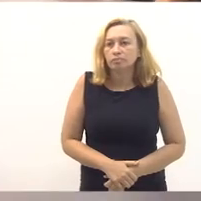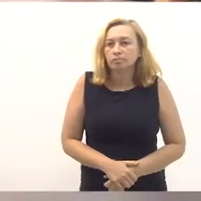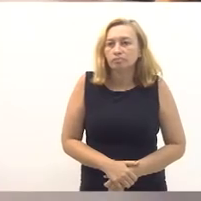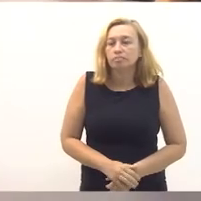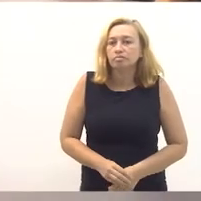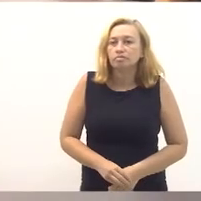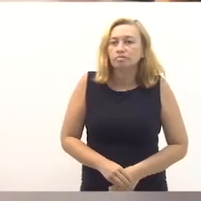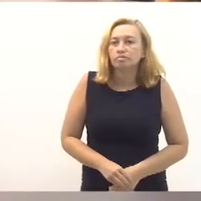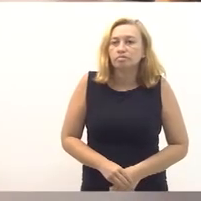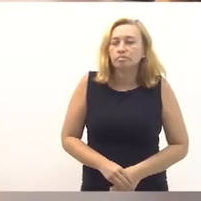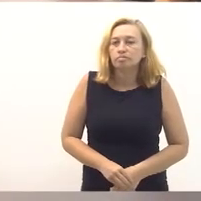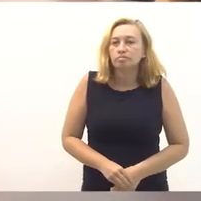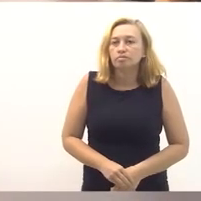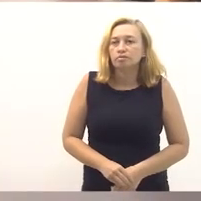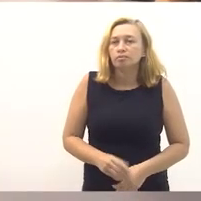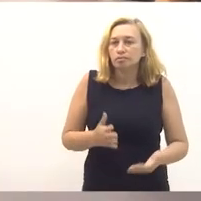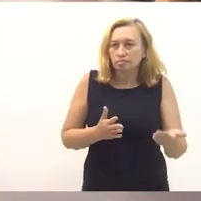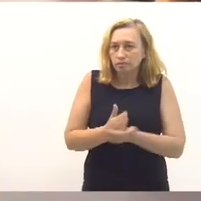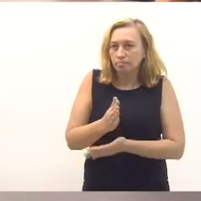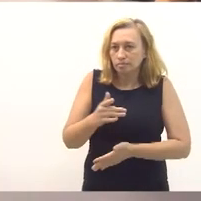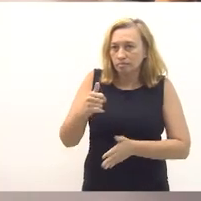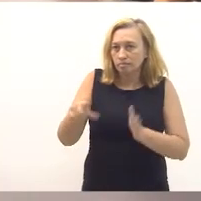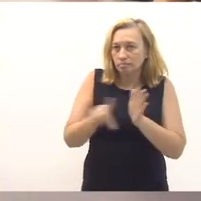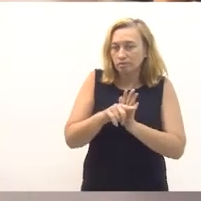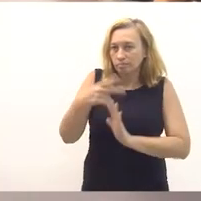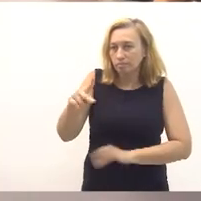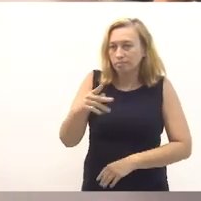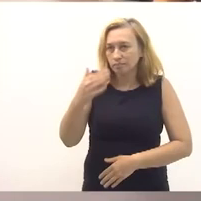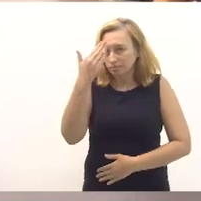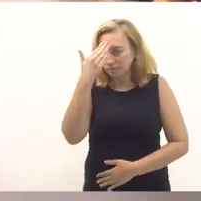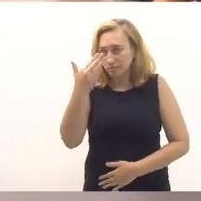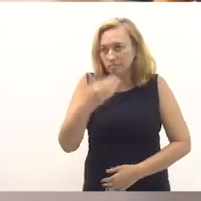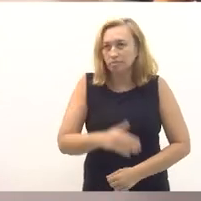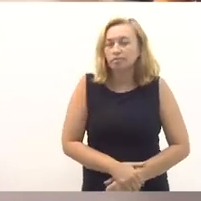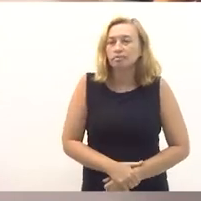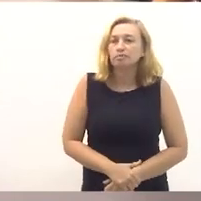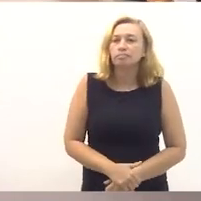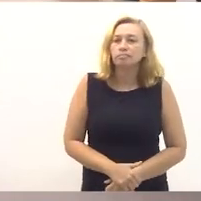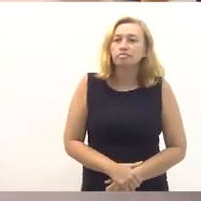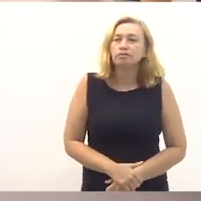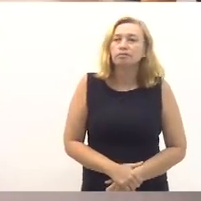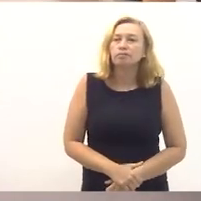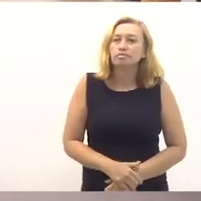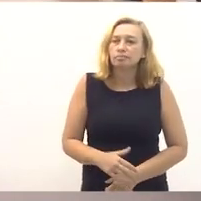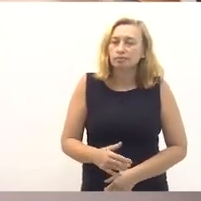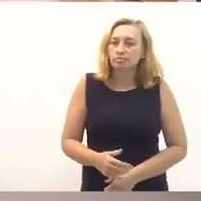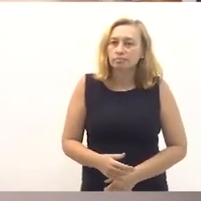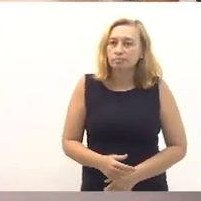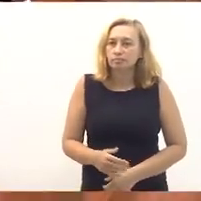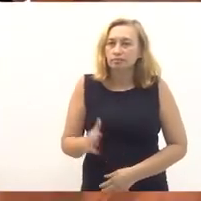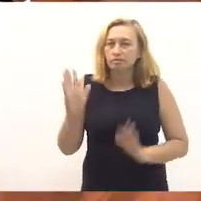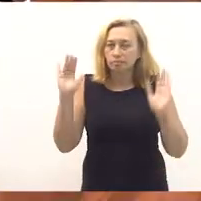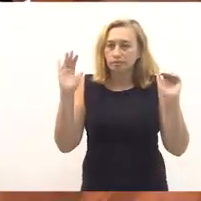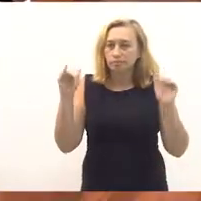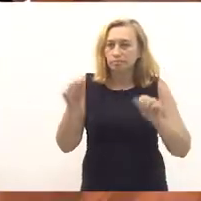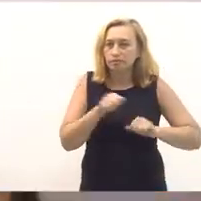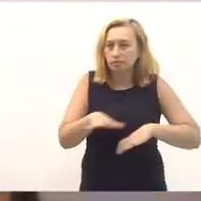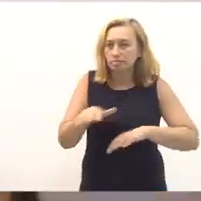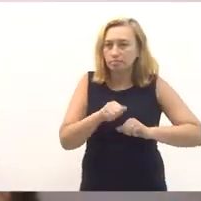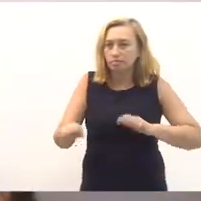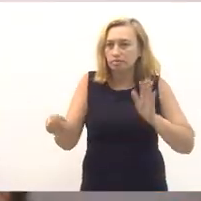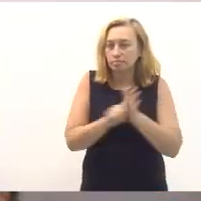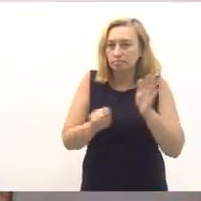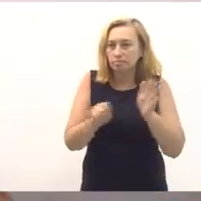está de acordo de como está aprovada a Lei do L Muito obrigado Mais uma vez até amanhã marcha da